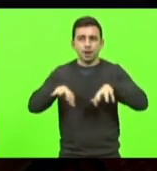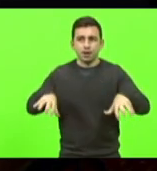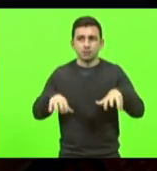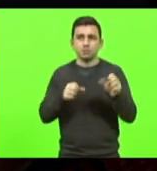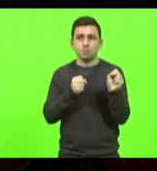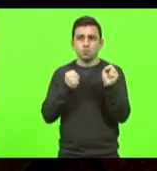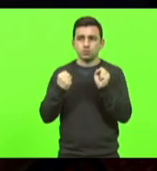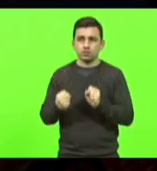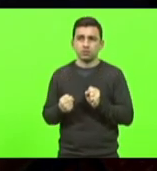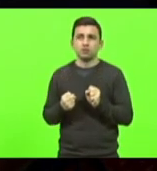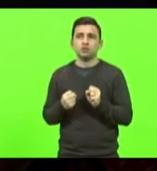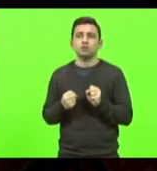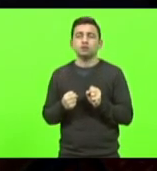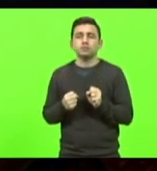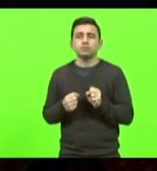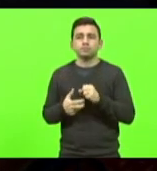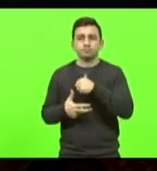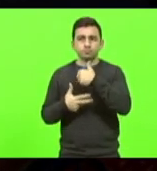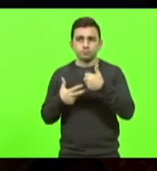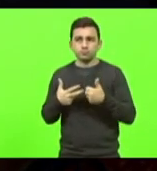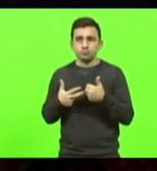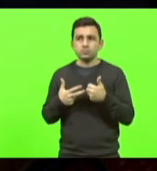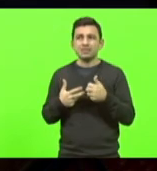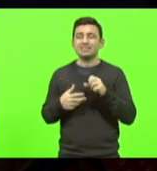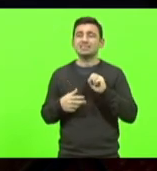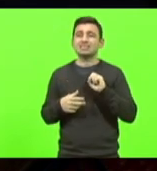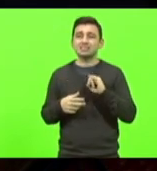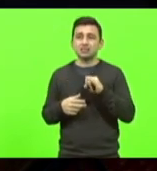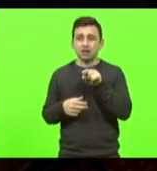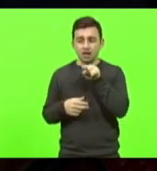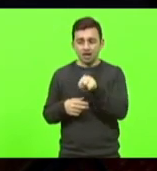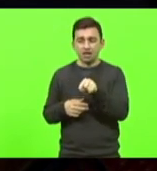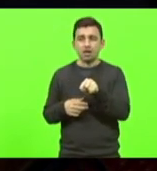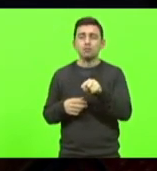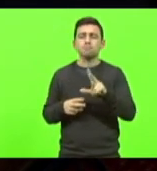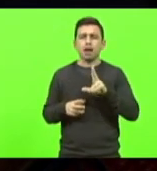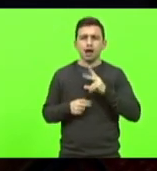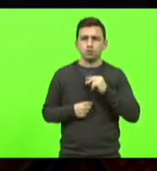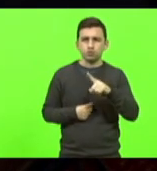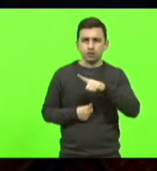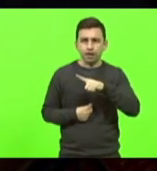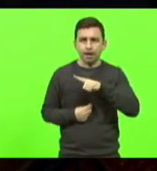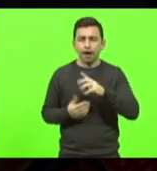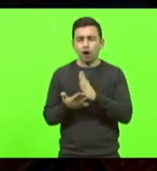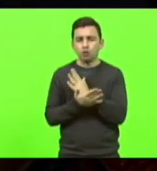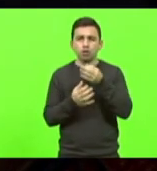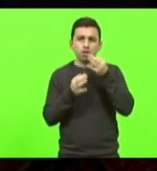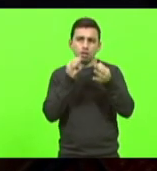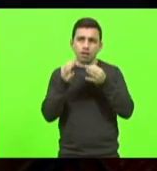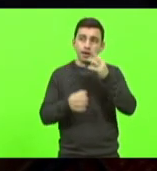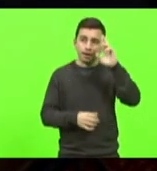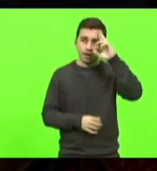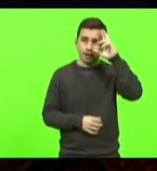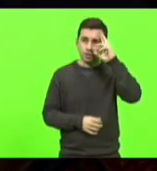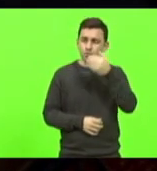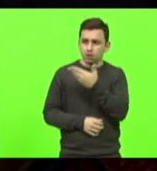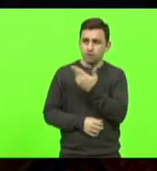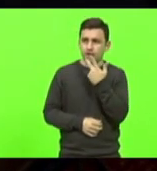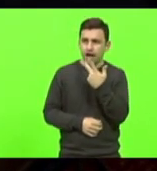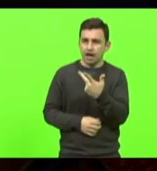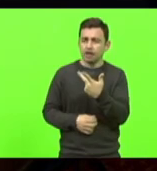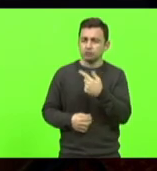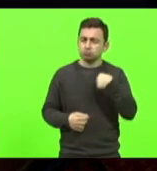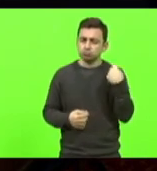poderes portanto por mais que o objeto seja meritório e os argumentos do deputado Alba nos